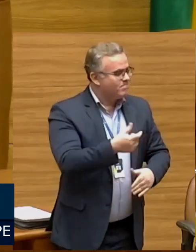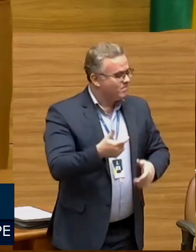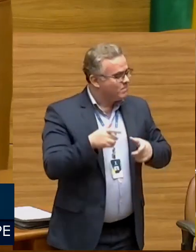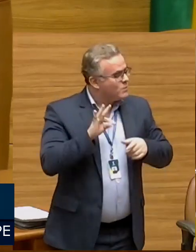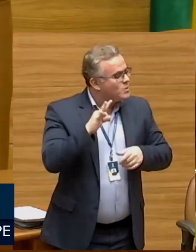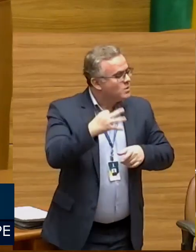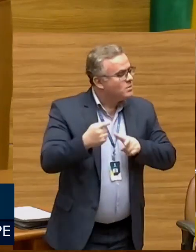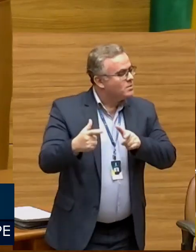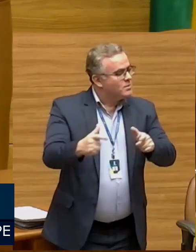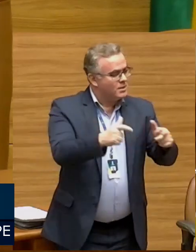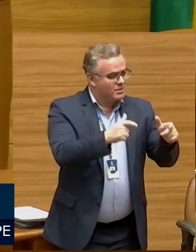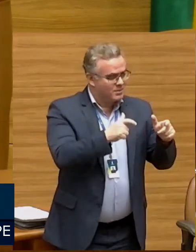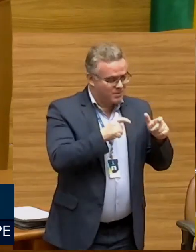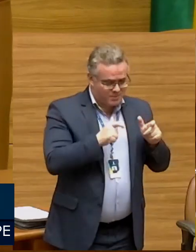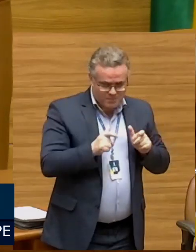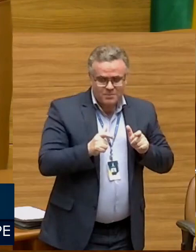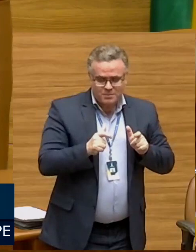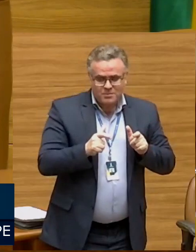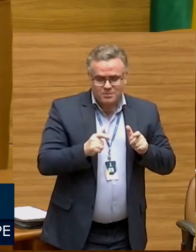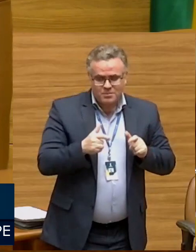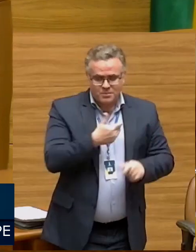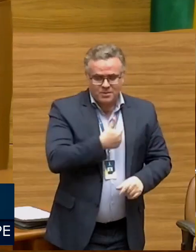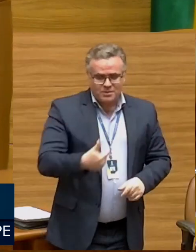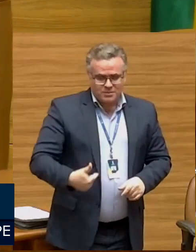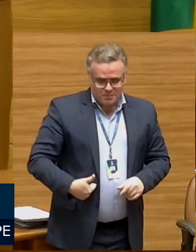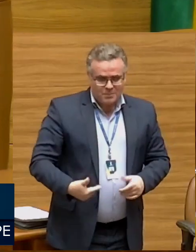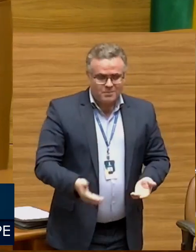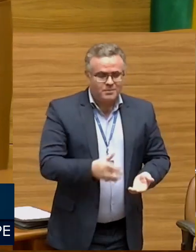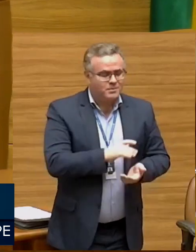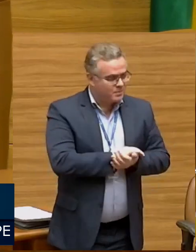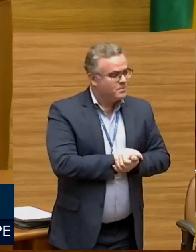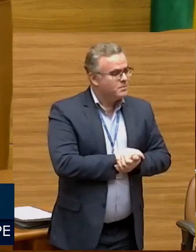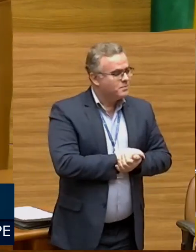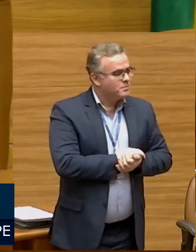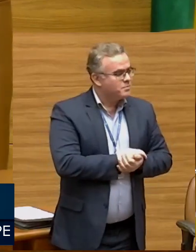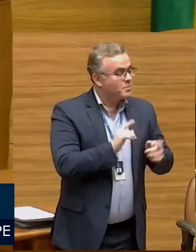todos os atendimentos públicos do nosso estado. E